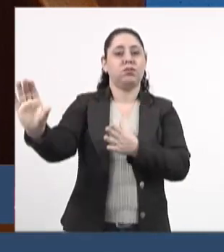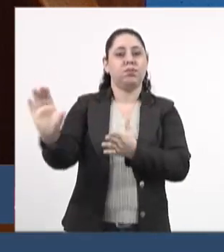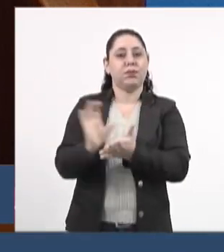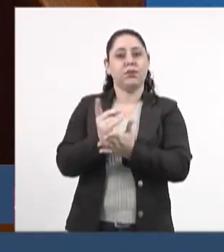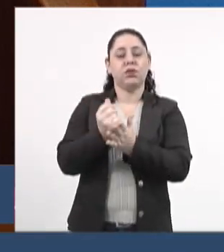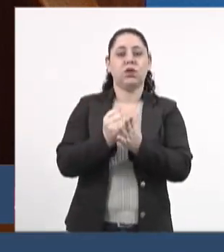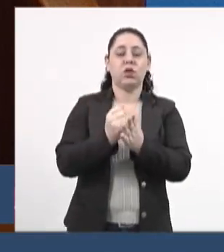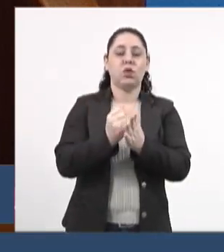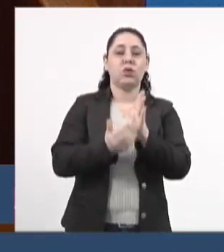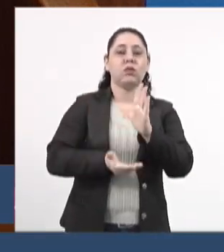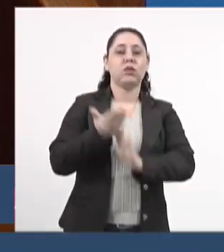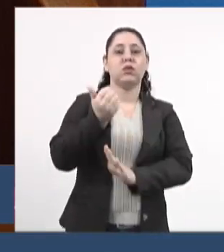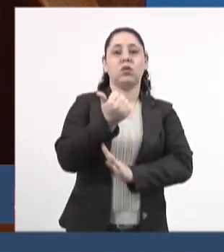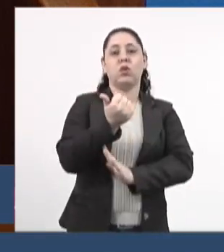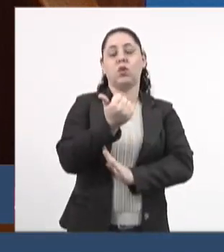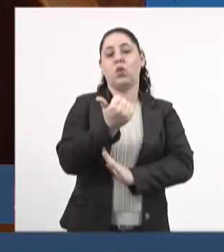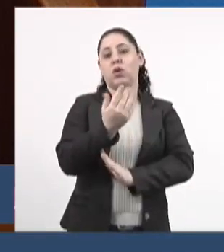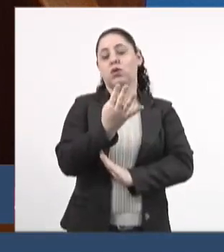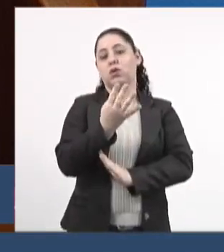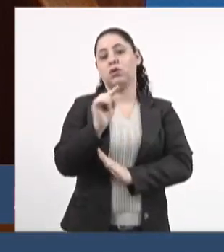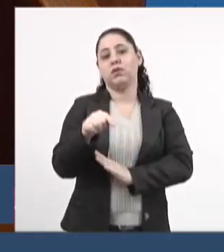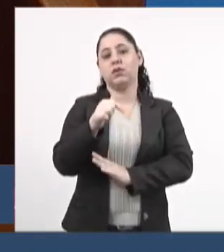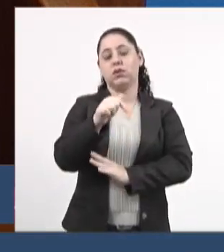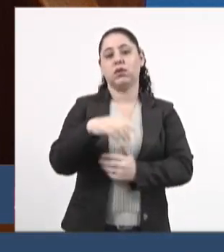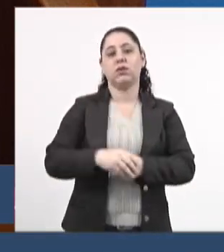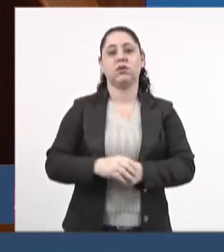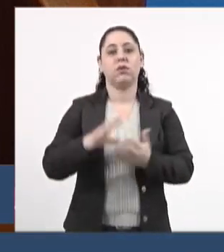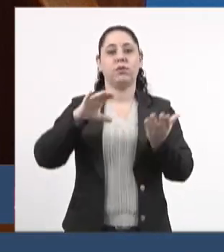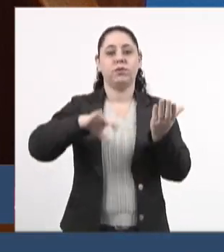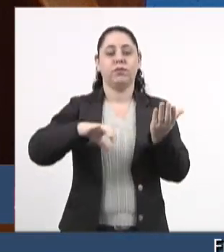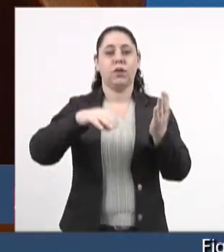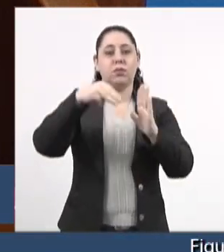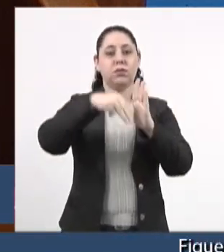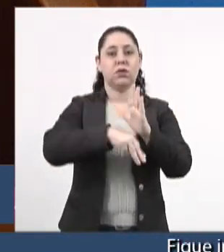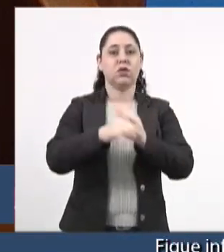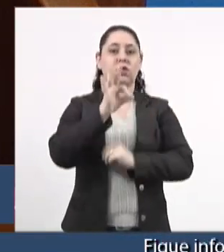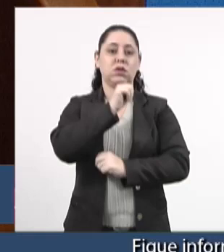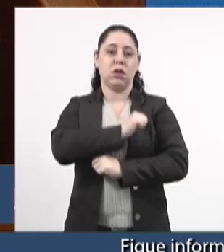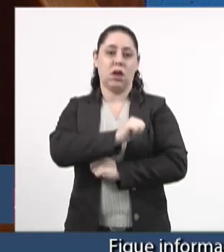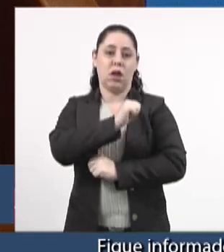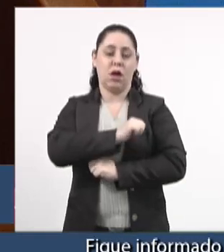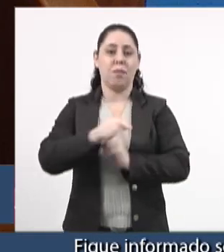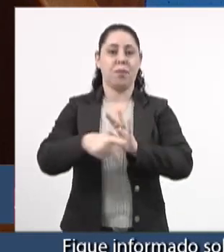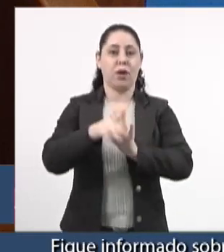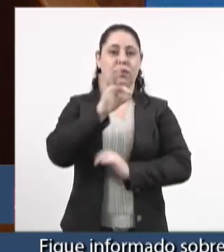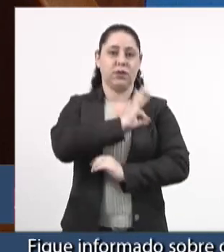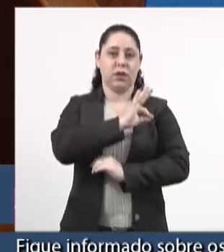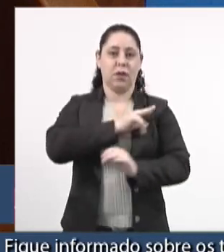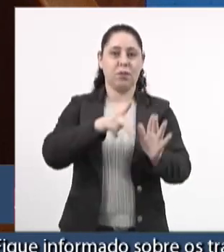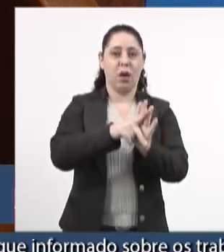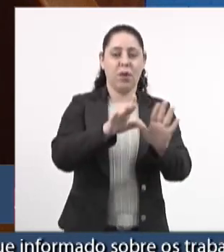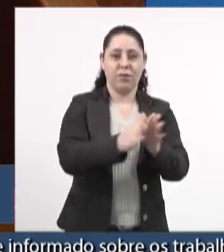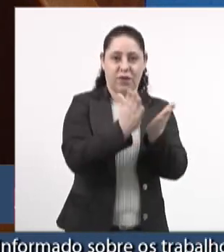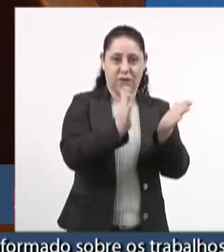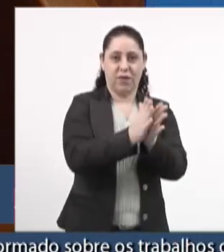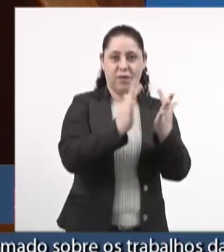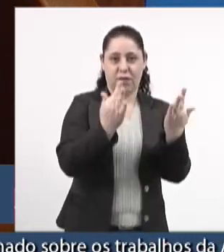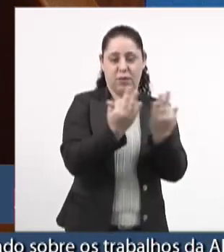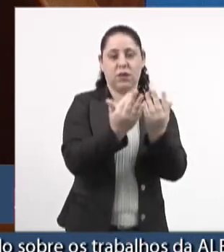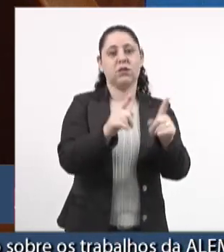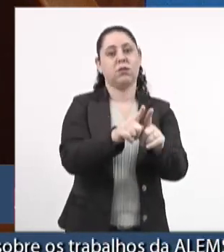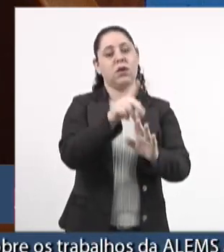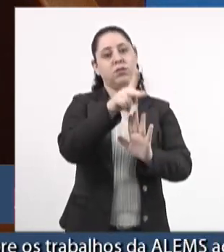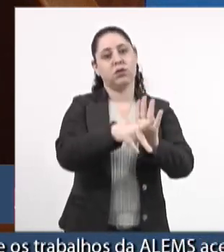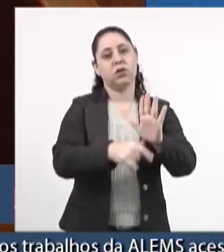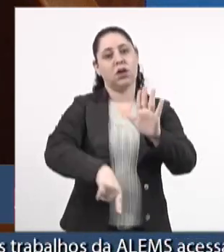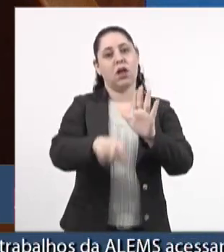14,7%. O Congresso Nacional já aprovou a medida provisória do Bolsa Família e também o projeto